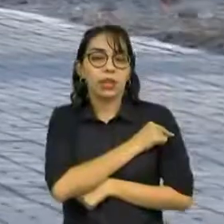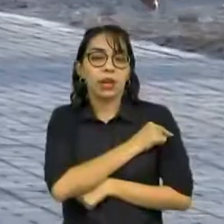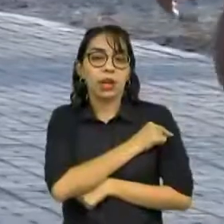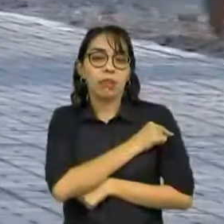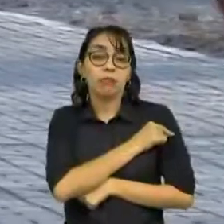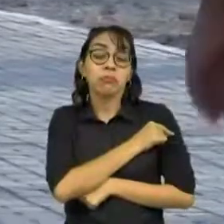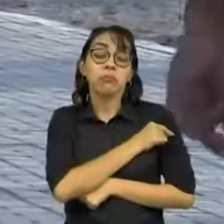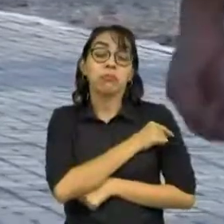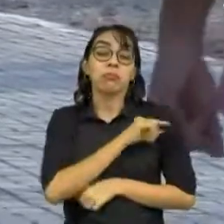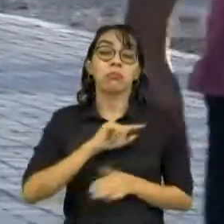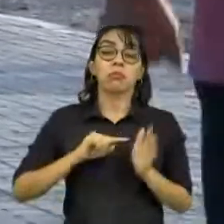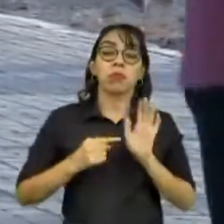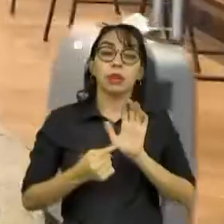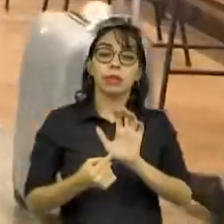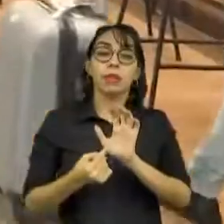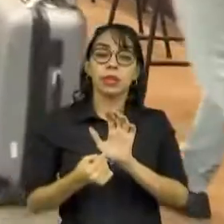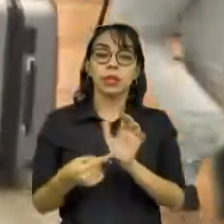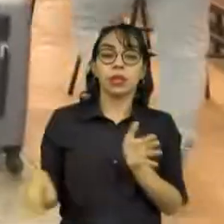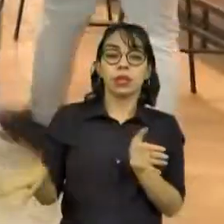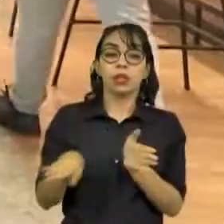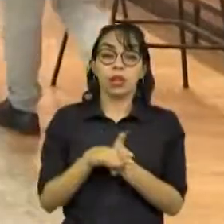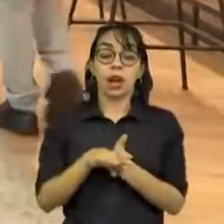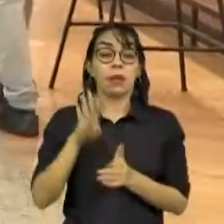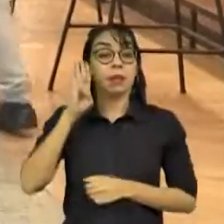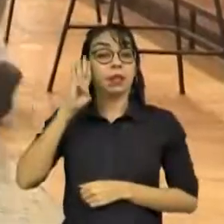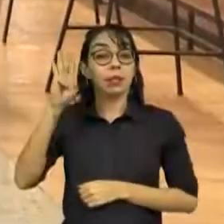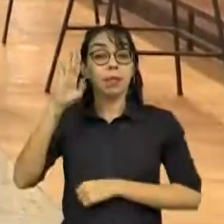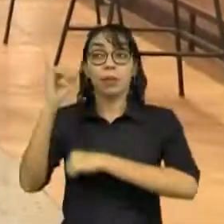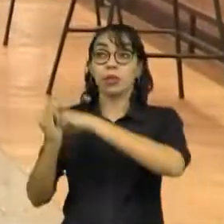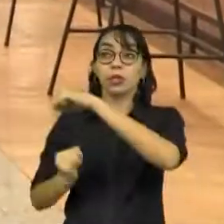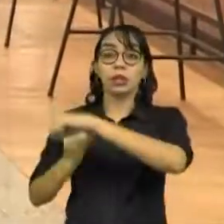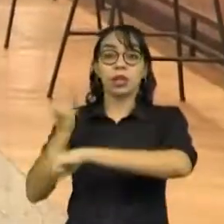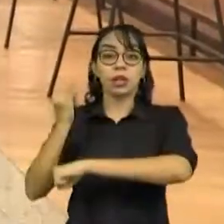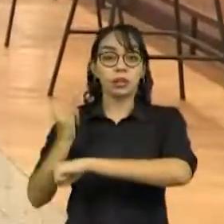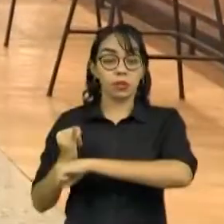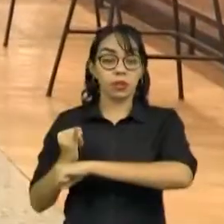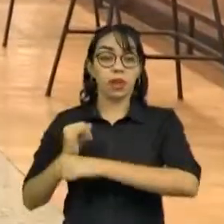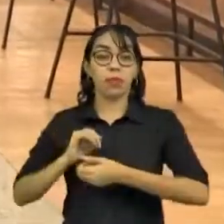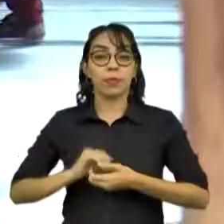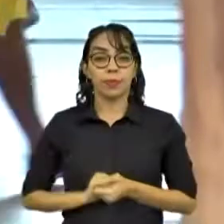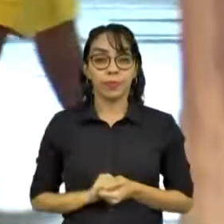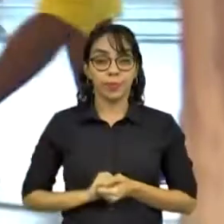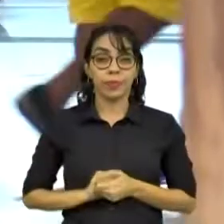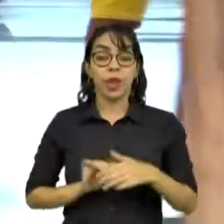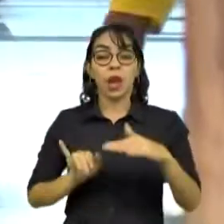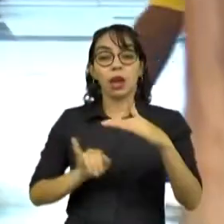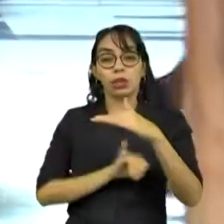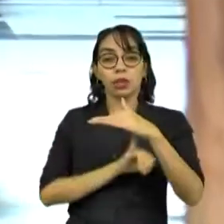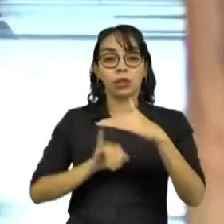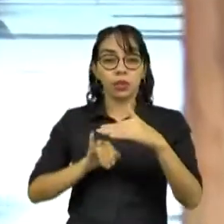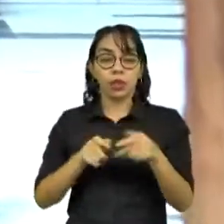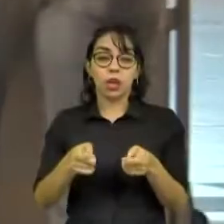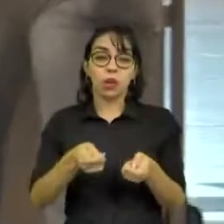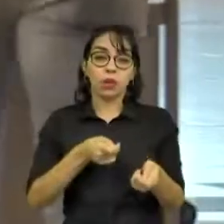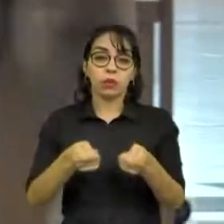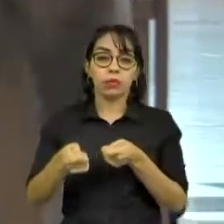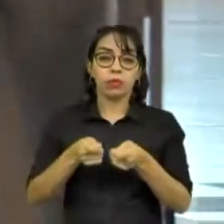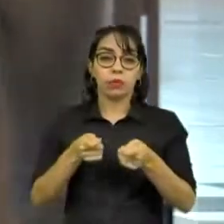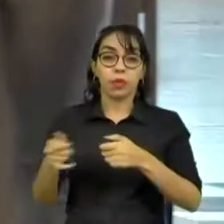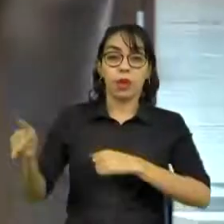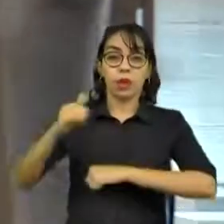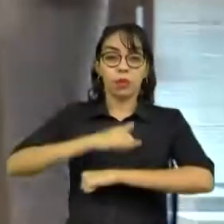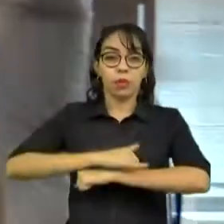Ceará, principalmente o internacional. De acordo com dados da Fraport, que administra o aeroporto de Fortaleza,